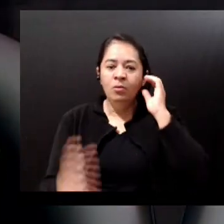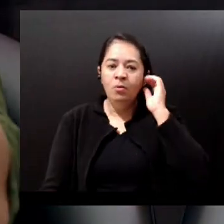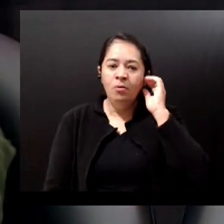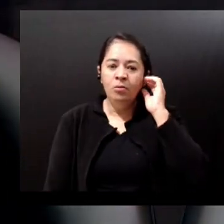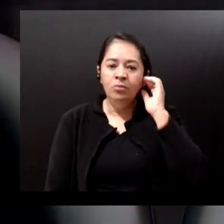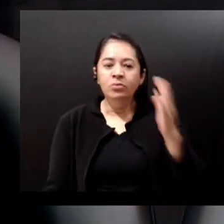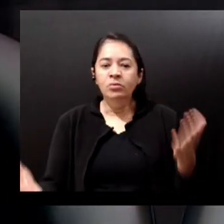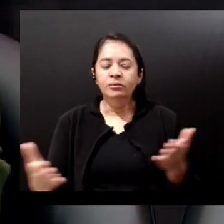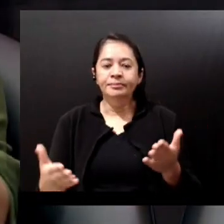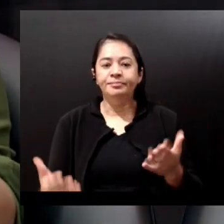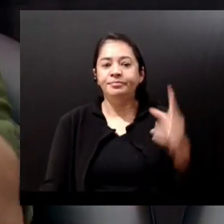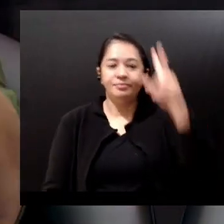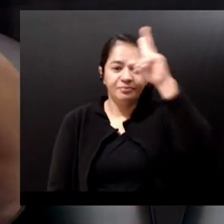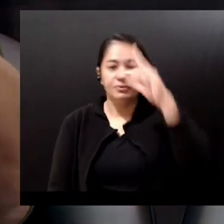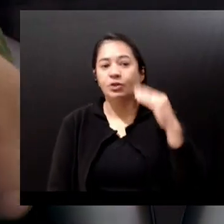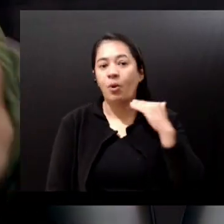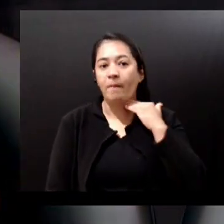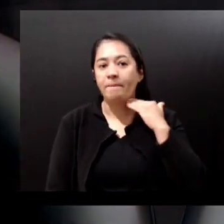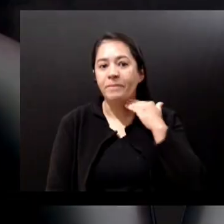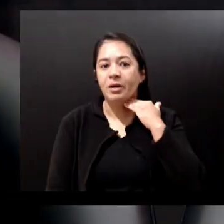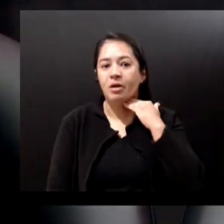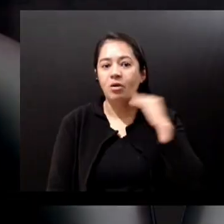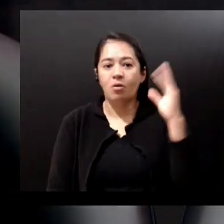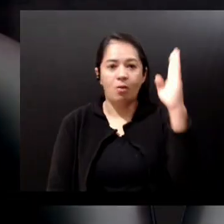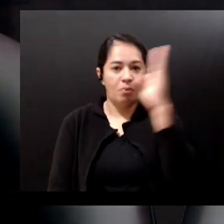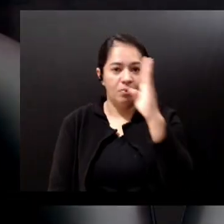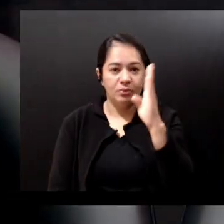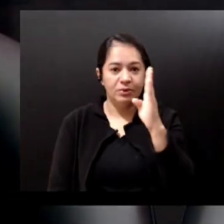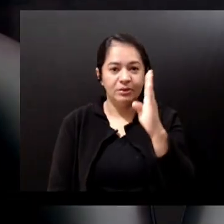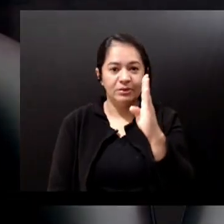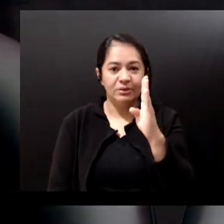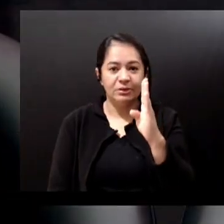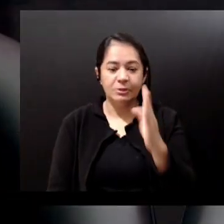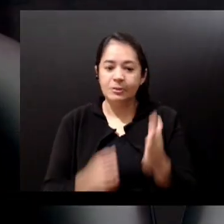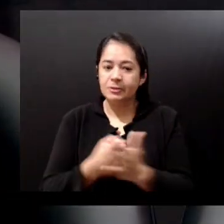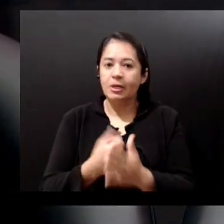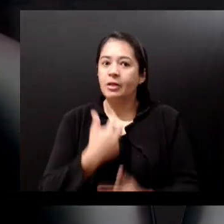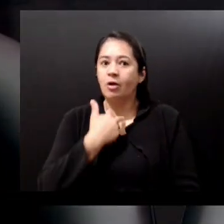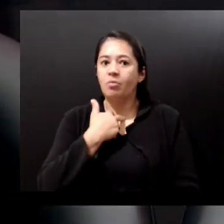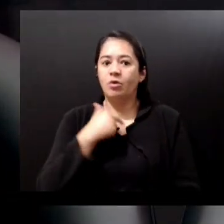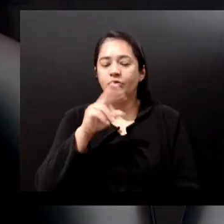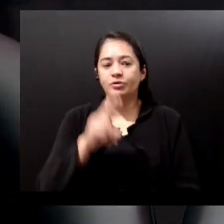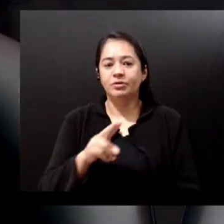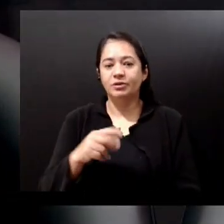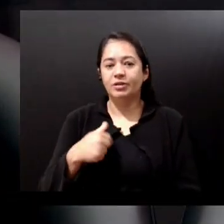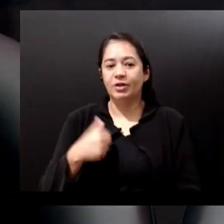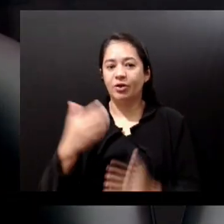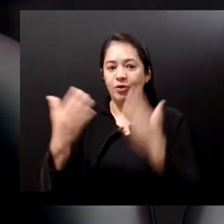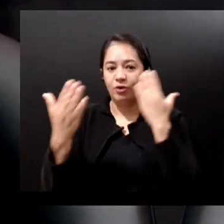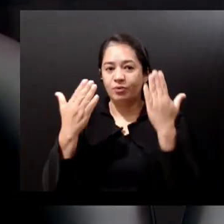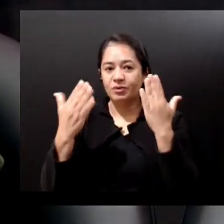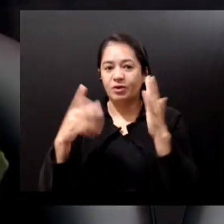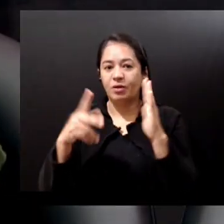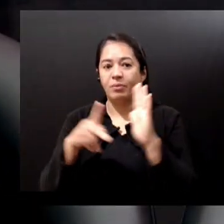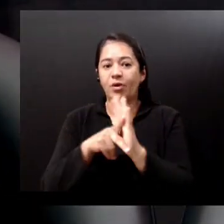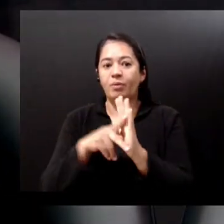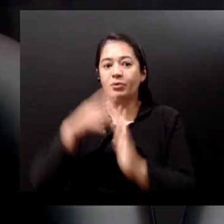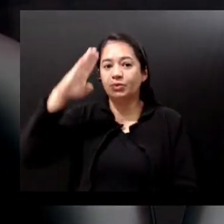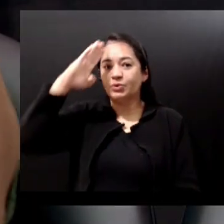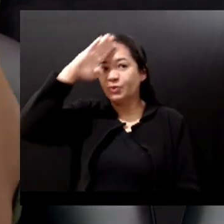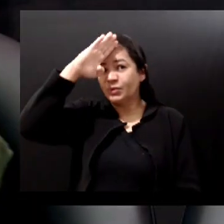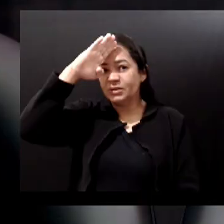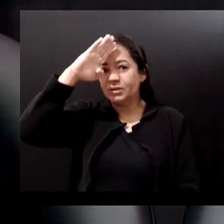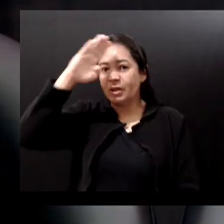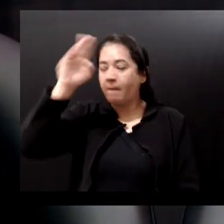que já é bem rígido e não permite. Estava lembrando até de alguns pacientes. Eu fui psicólogo do Exército há muito tempo, né? O Exército, por exemplo, proíbe. Você não pode